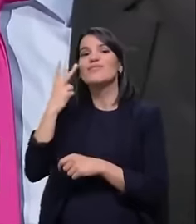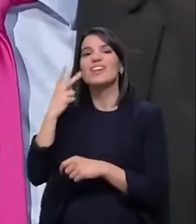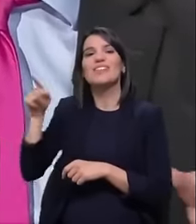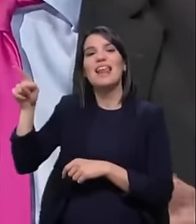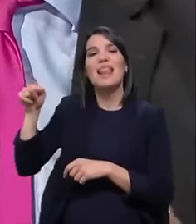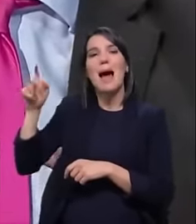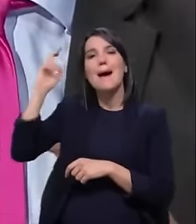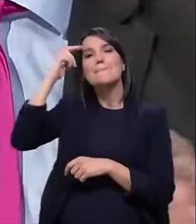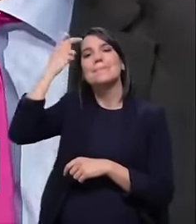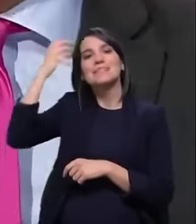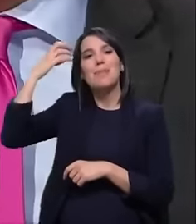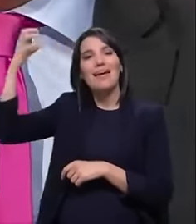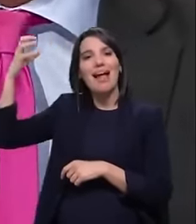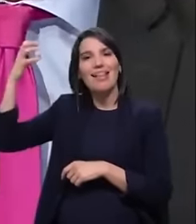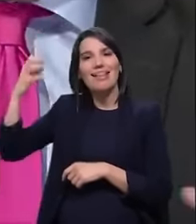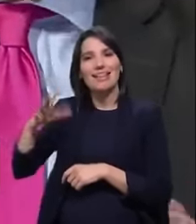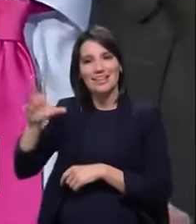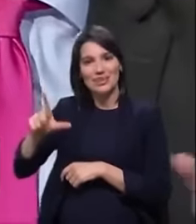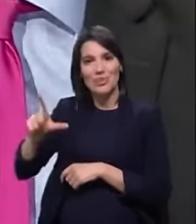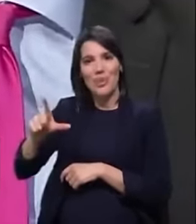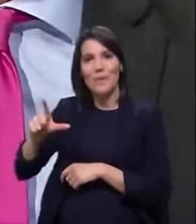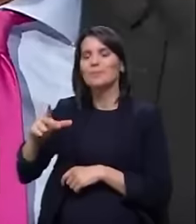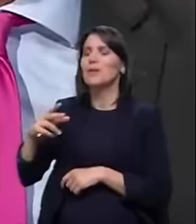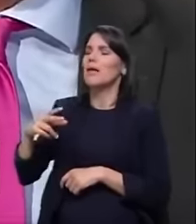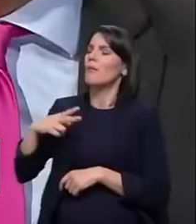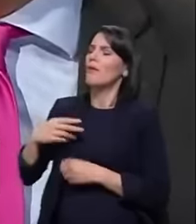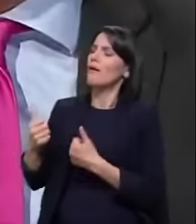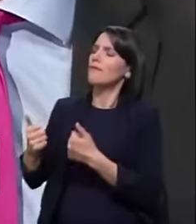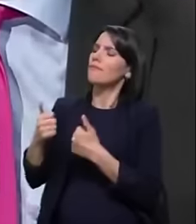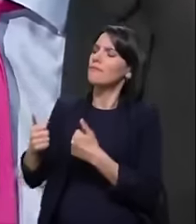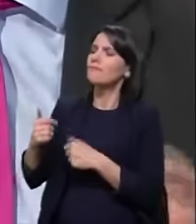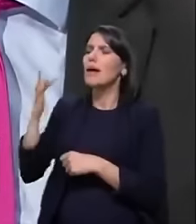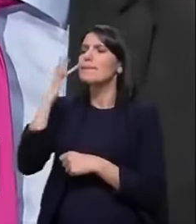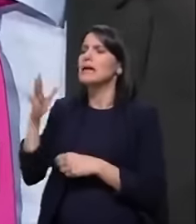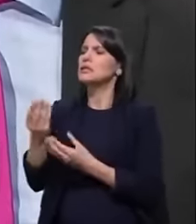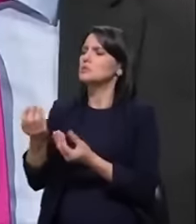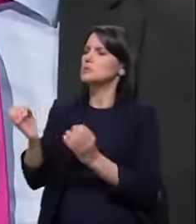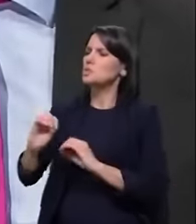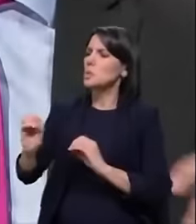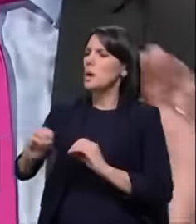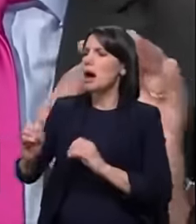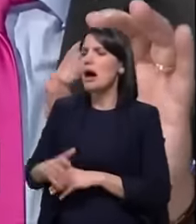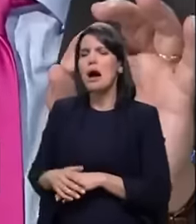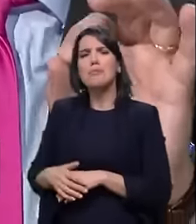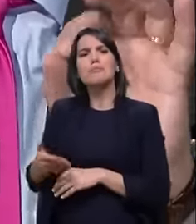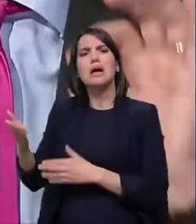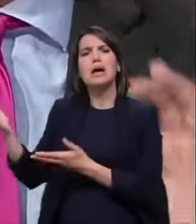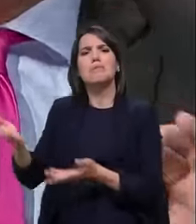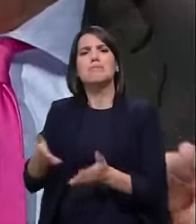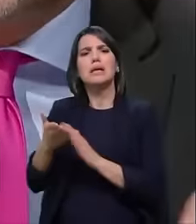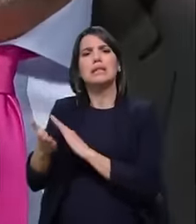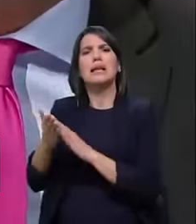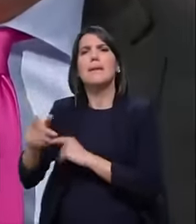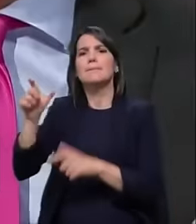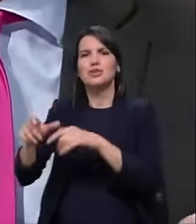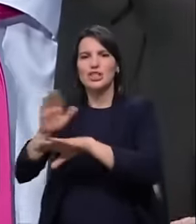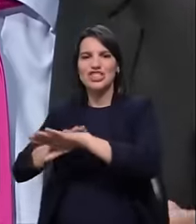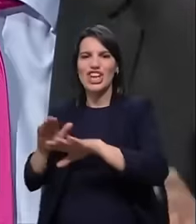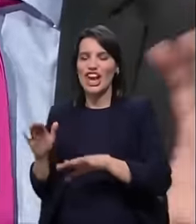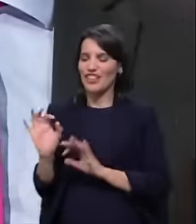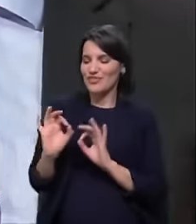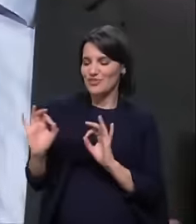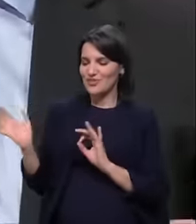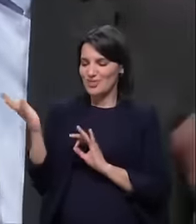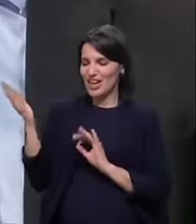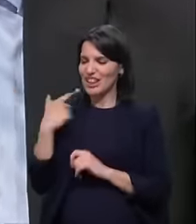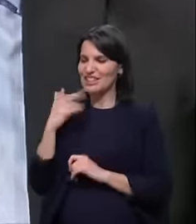e que acha que o país está todo muito bem, que não há imigrantes a mais, que as entradas não estão descontroladas. É aquela malta de esquerda queque, esquerda fina, que